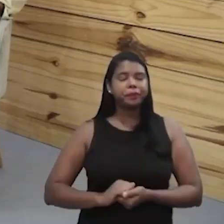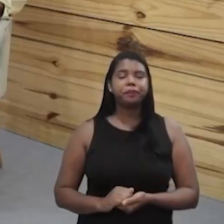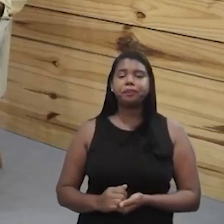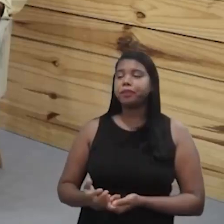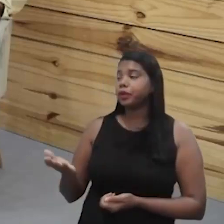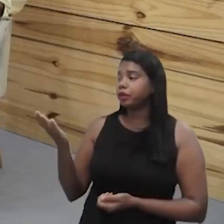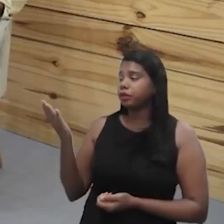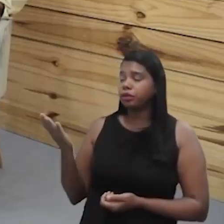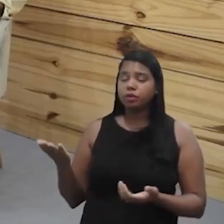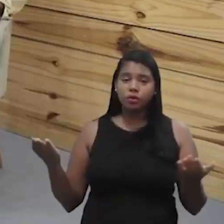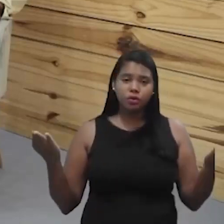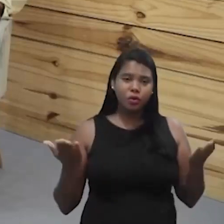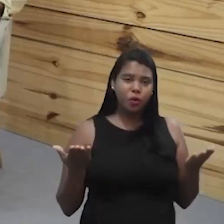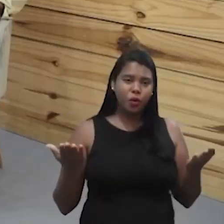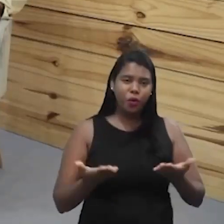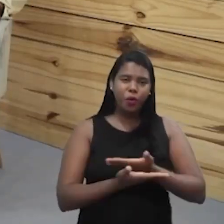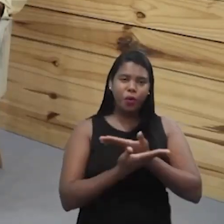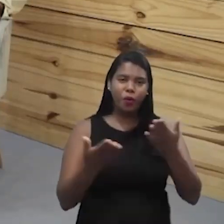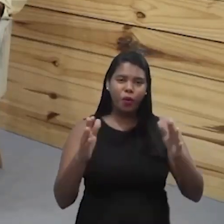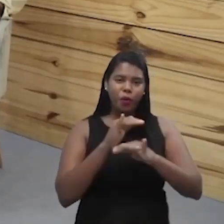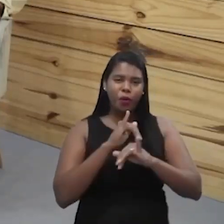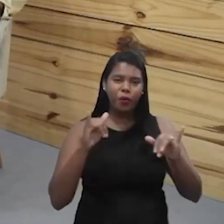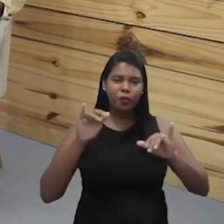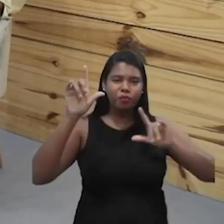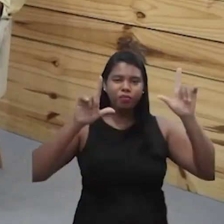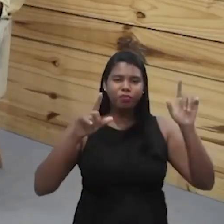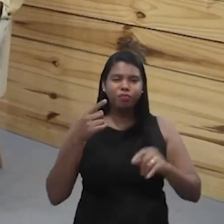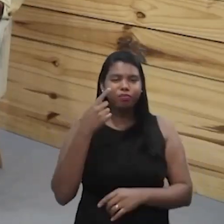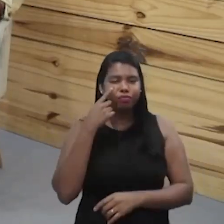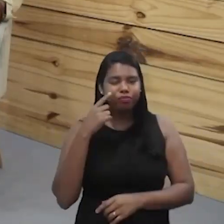senhor indicaria hoje para esse pessoal que está assistindo a gente?